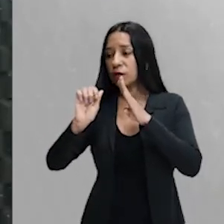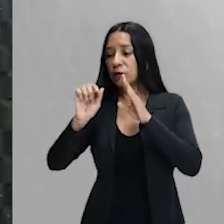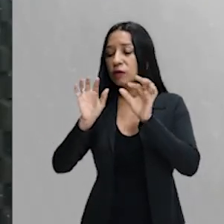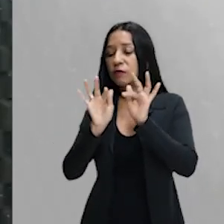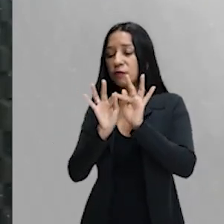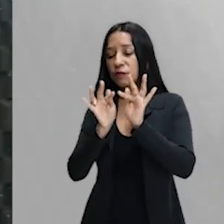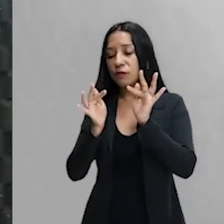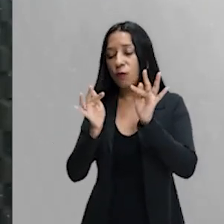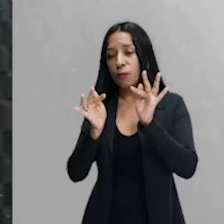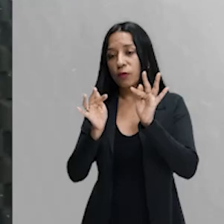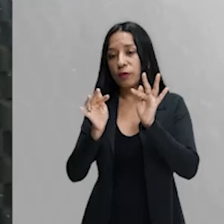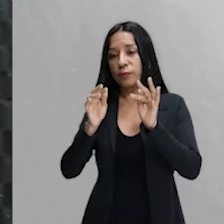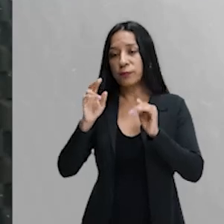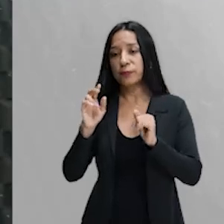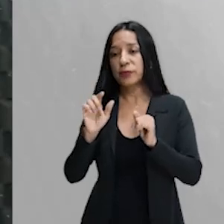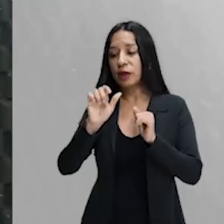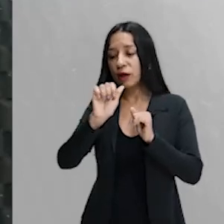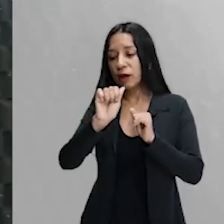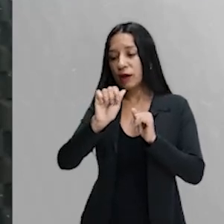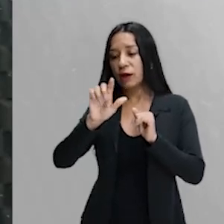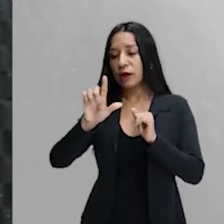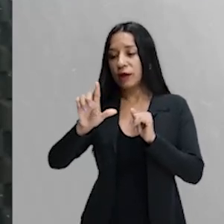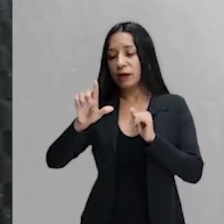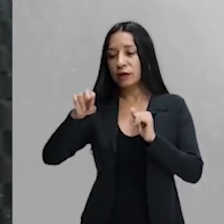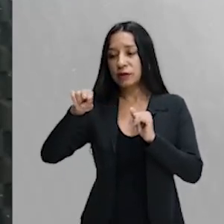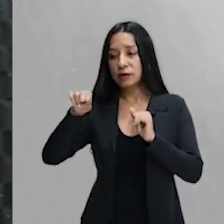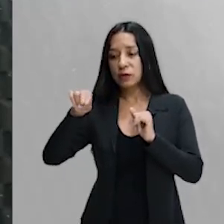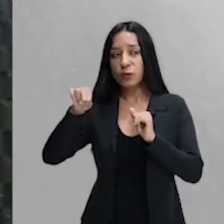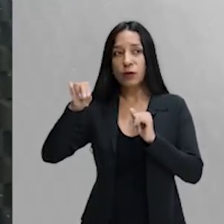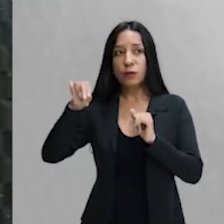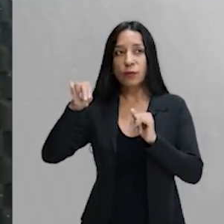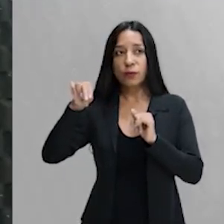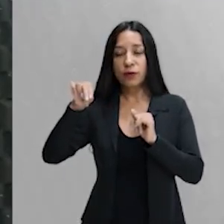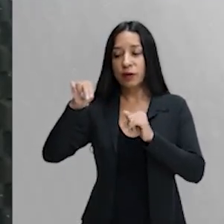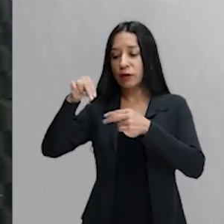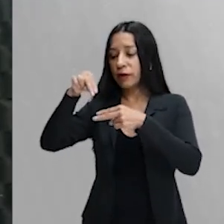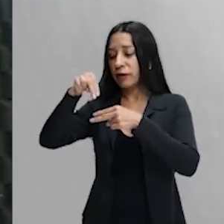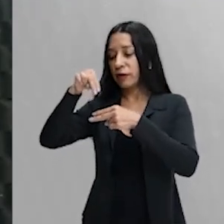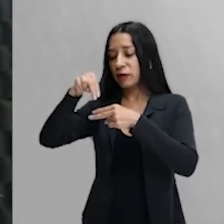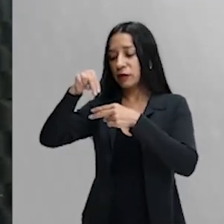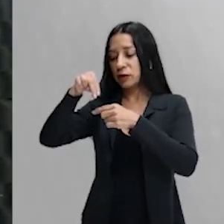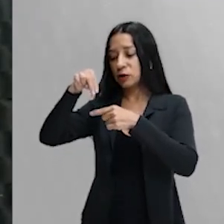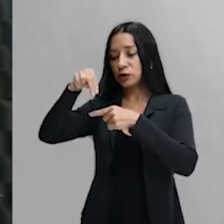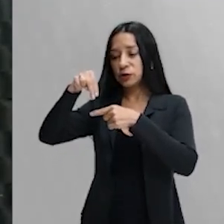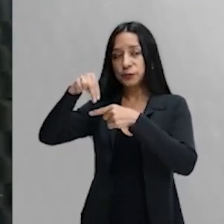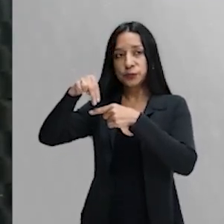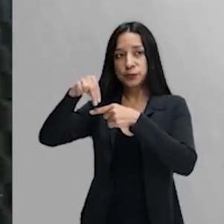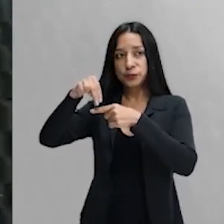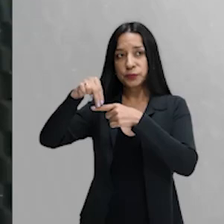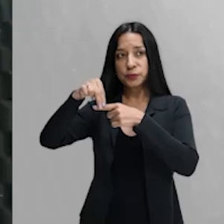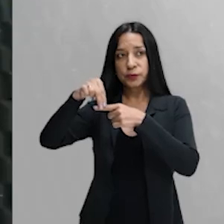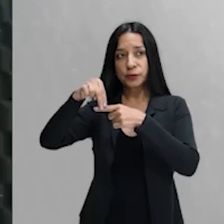pela fórmula N. Esse N vai representar o número de